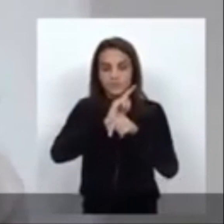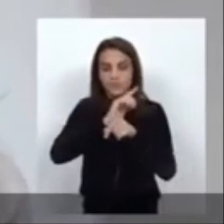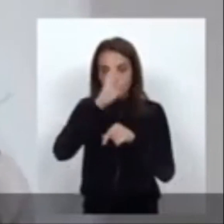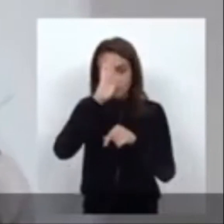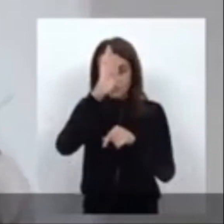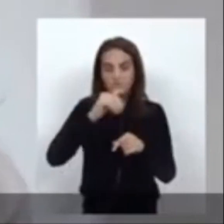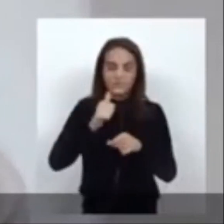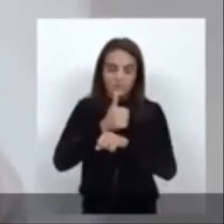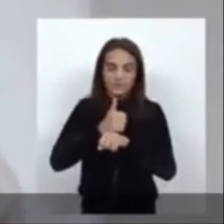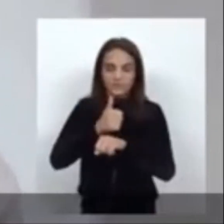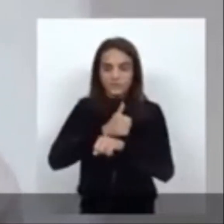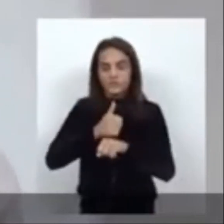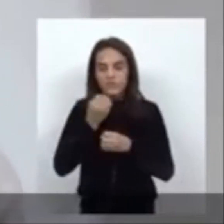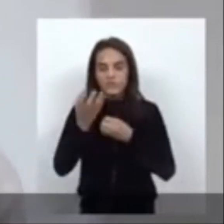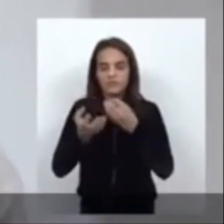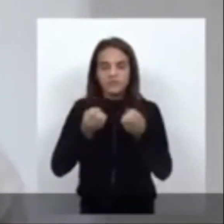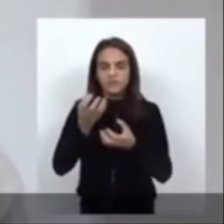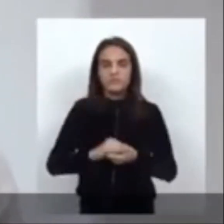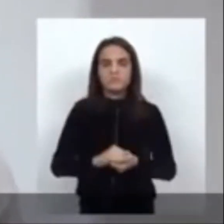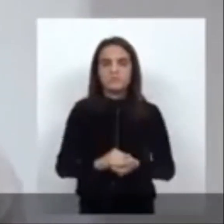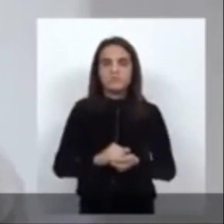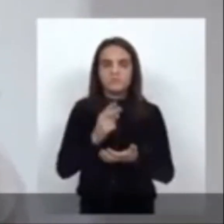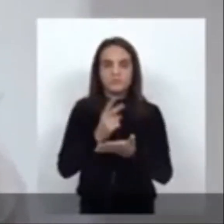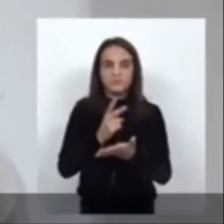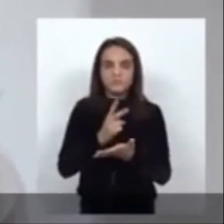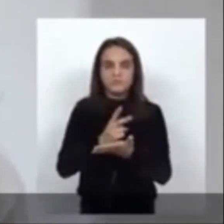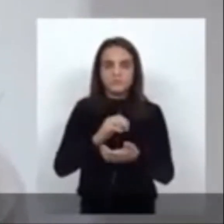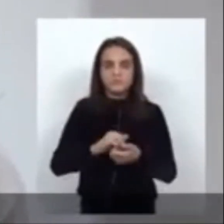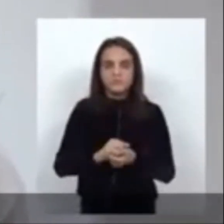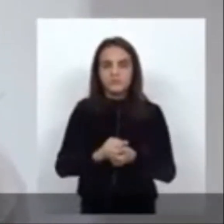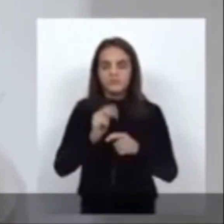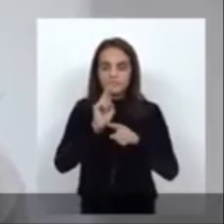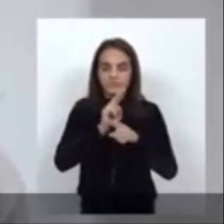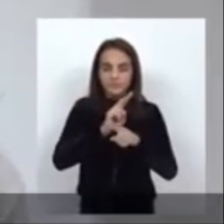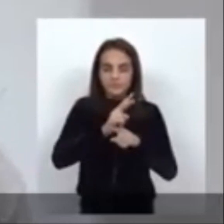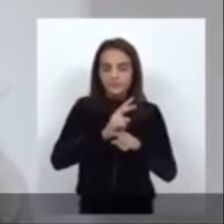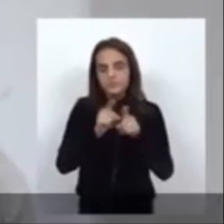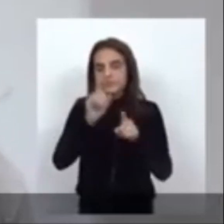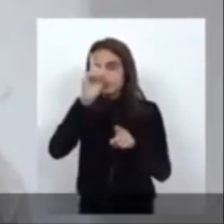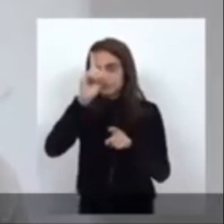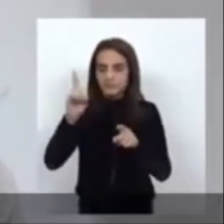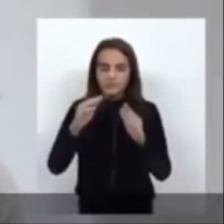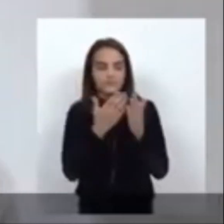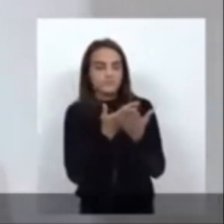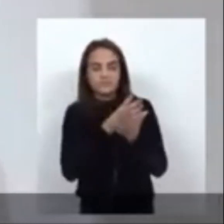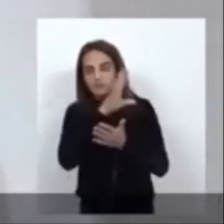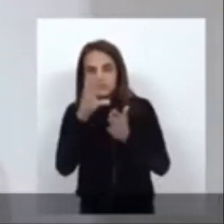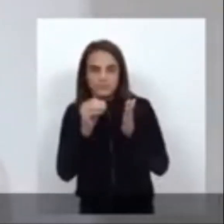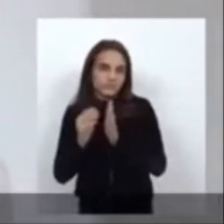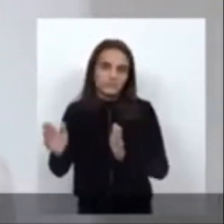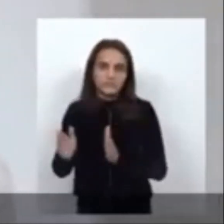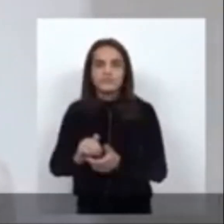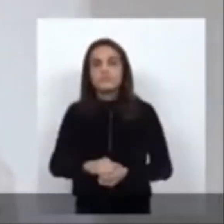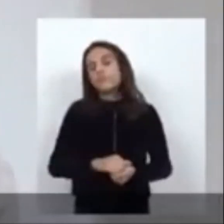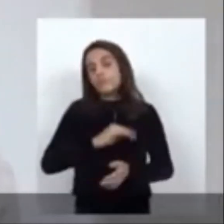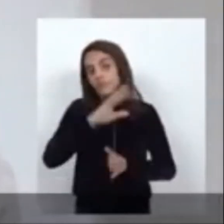deste profissional que faz a devolutiva. Claro, sempre na presença do supervisor e o diretor da unidade em todos os momentos. Então,